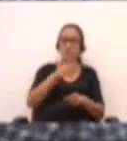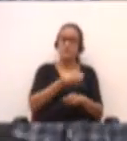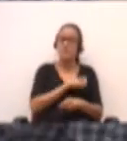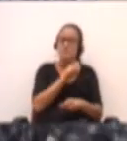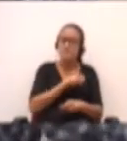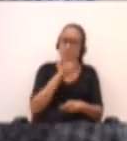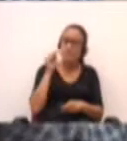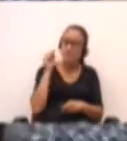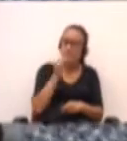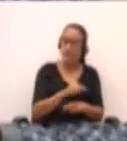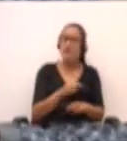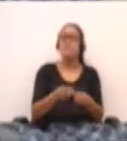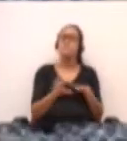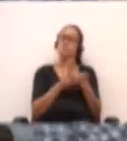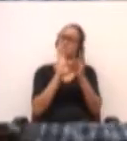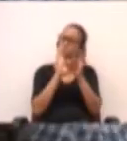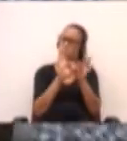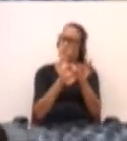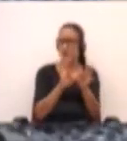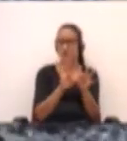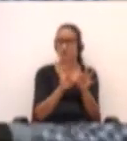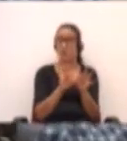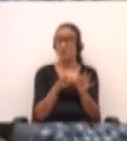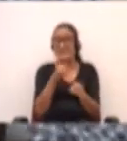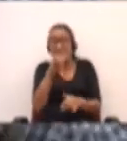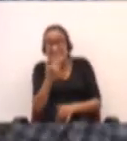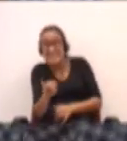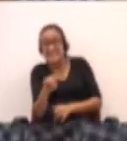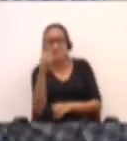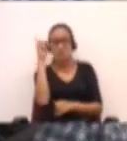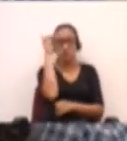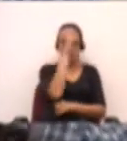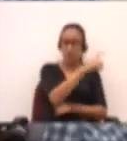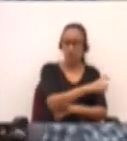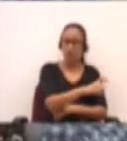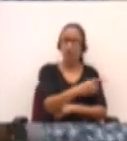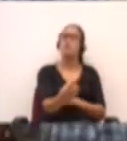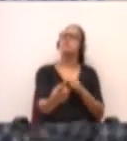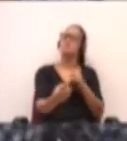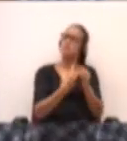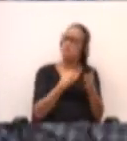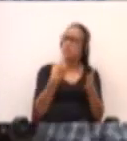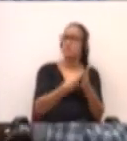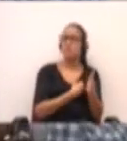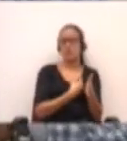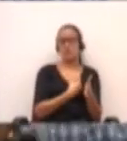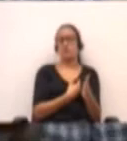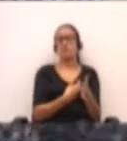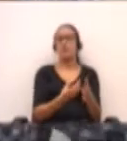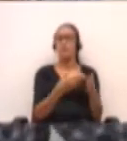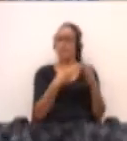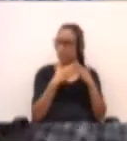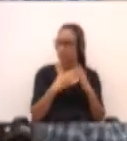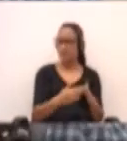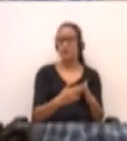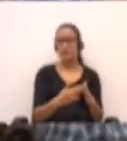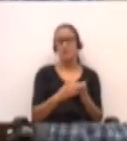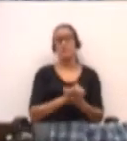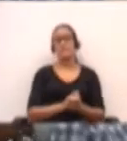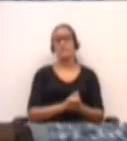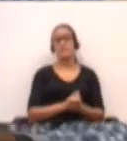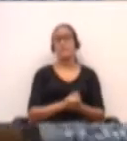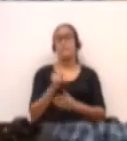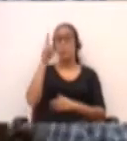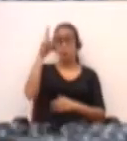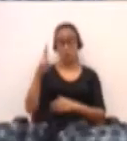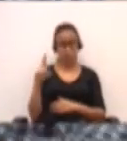tiverem dificuldade, nos procure. Eu tenho ido lá almoçar com vocês, junto com o padre Gilmarco, junto com a irmã Angélica. Eles fazem o